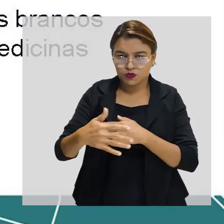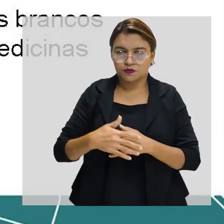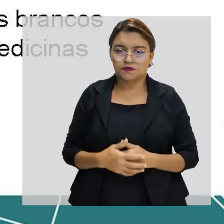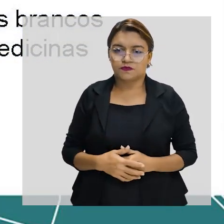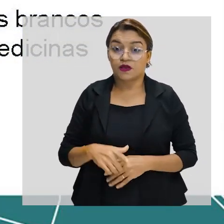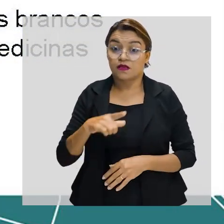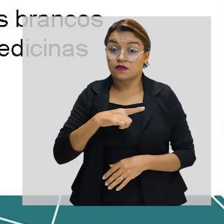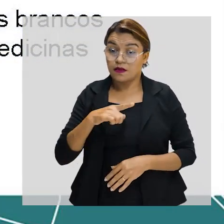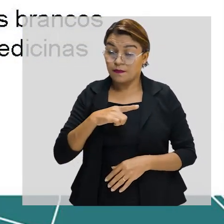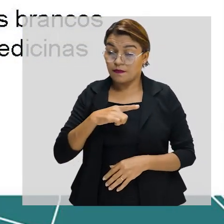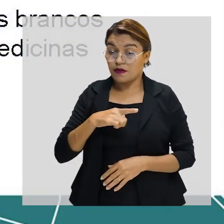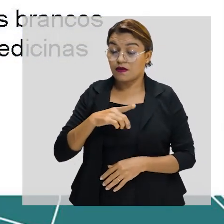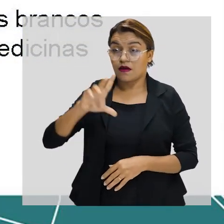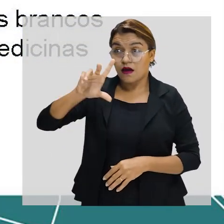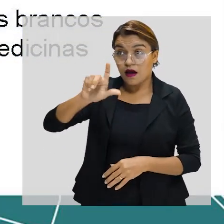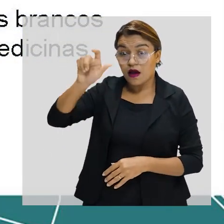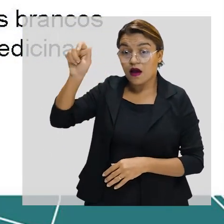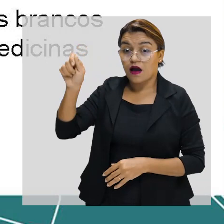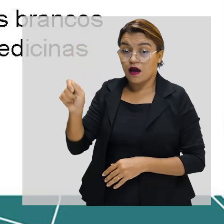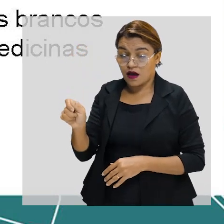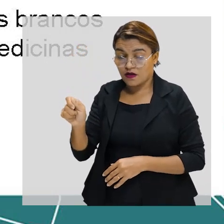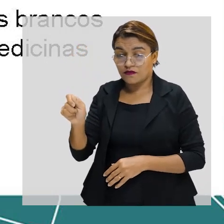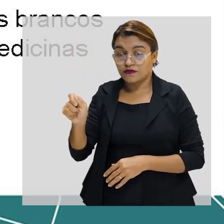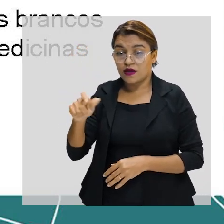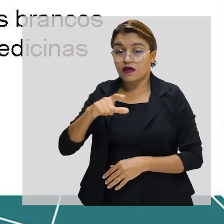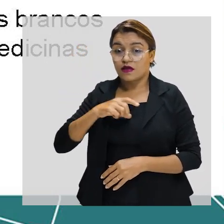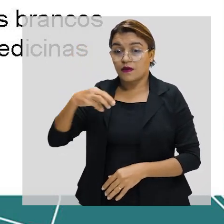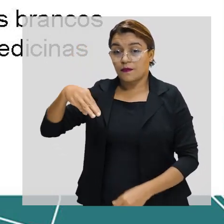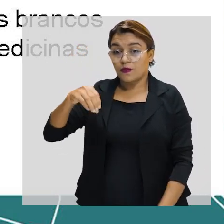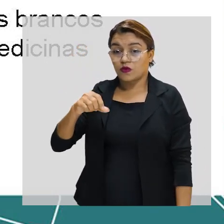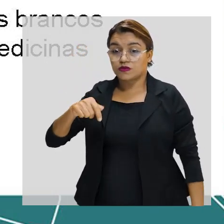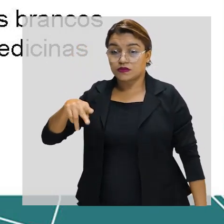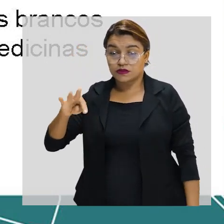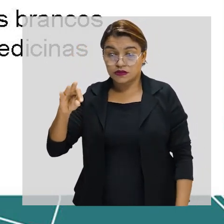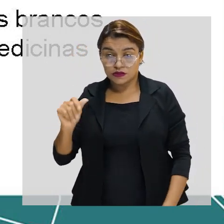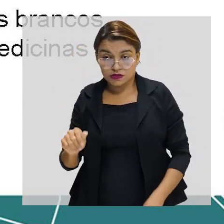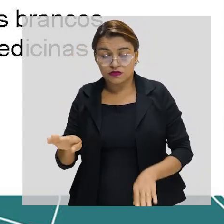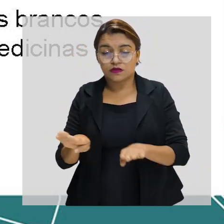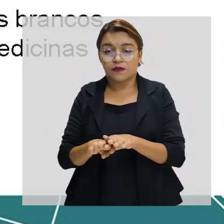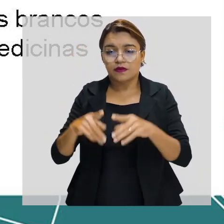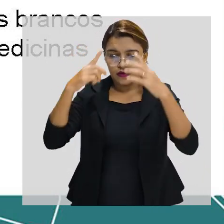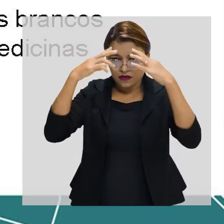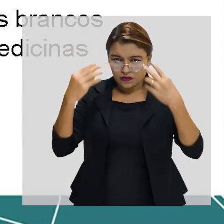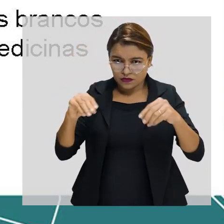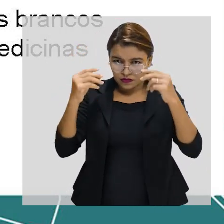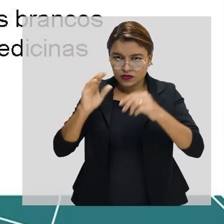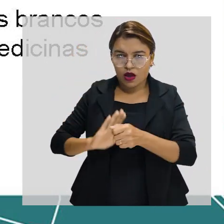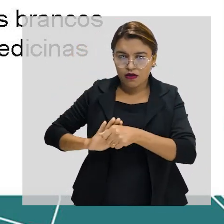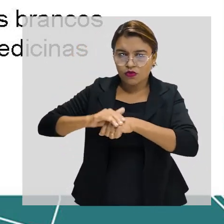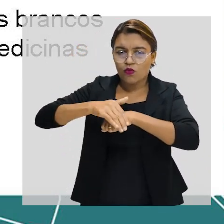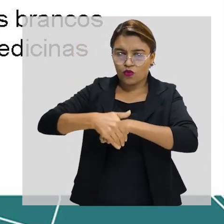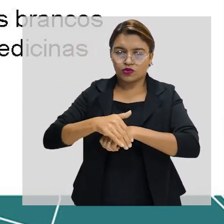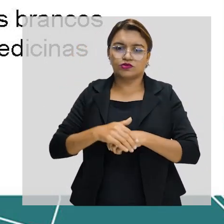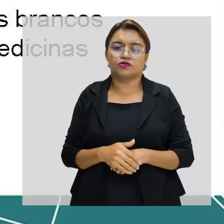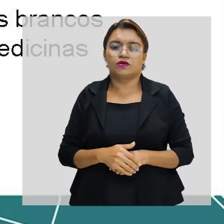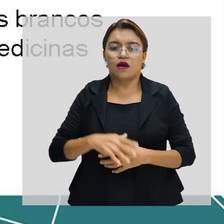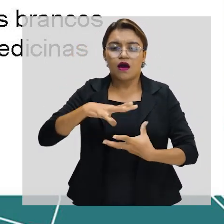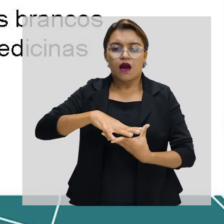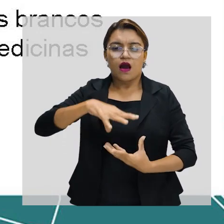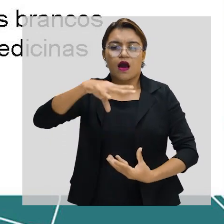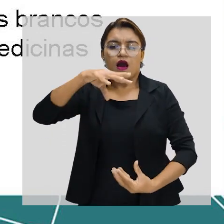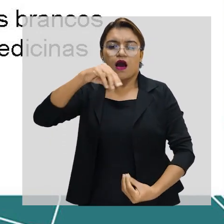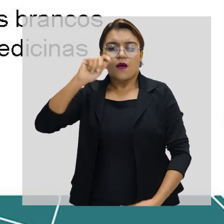além desta África, de mosquitos e feitiços sentinelas, de